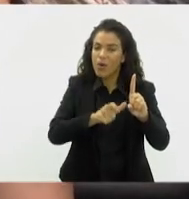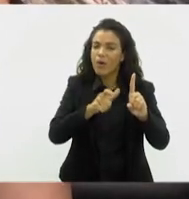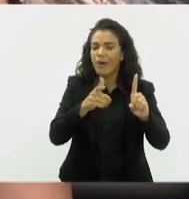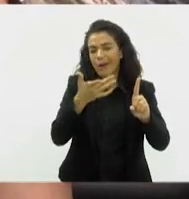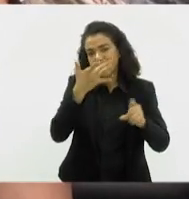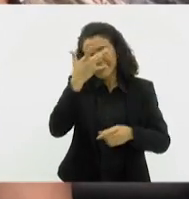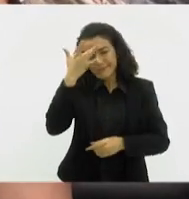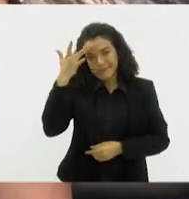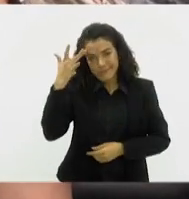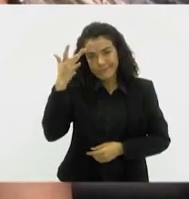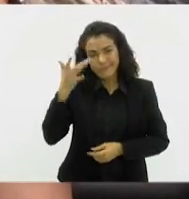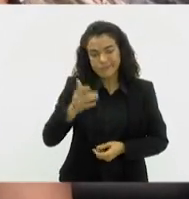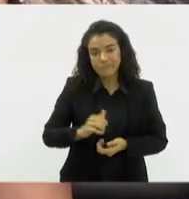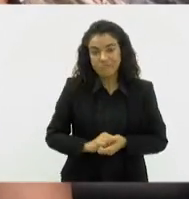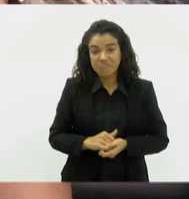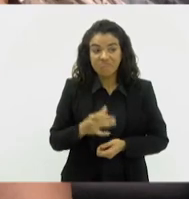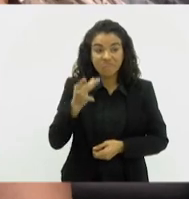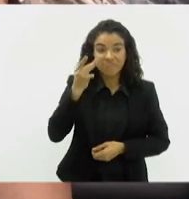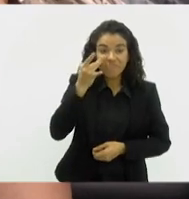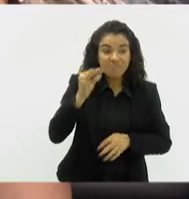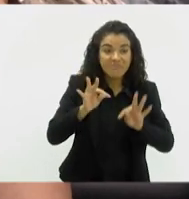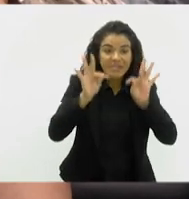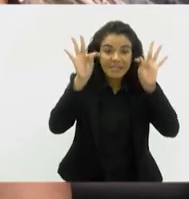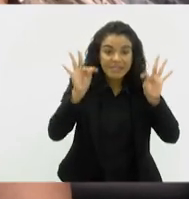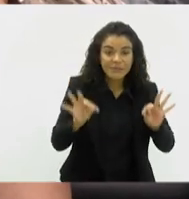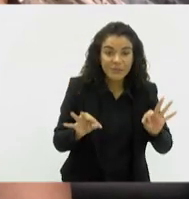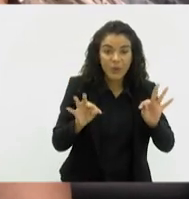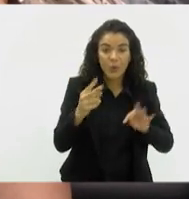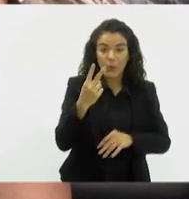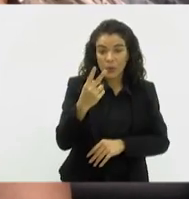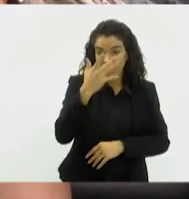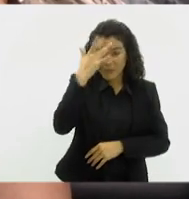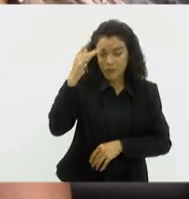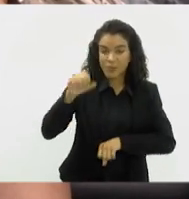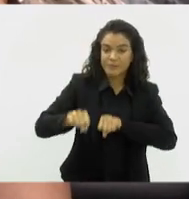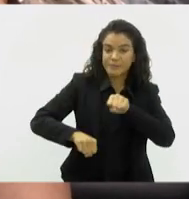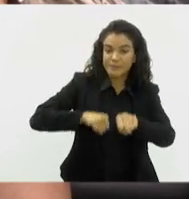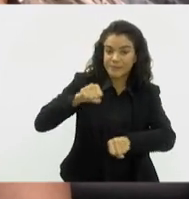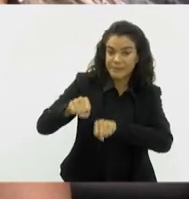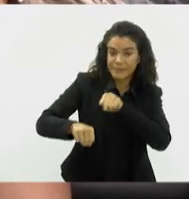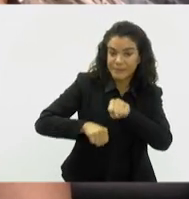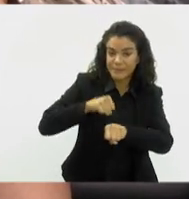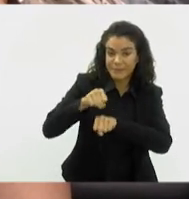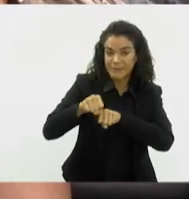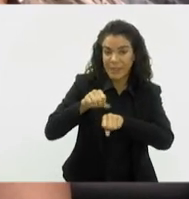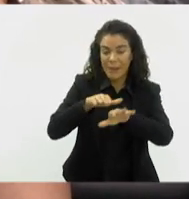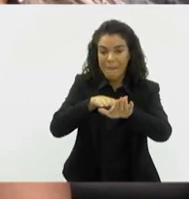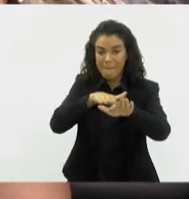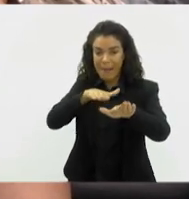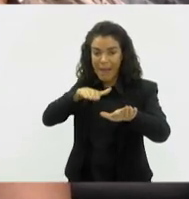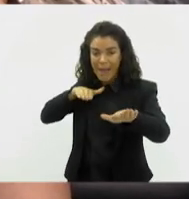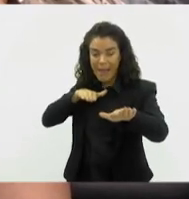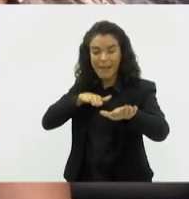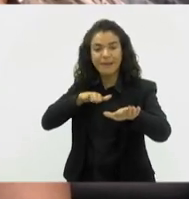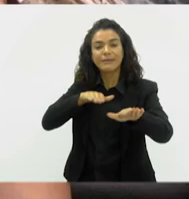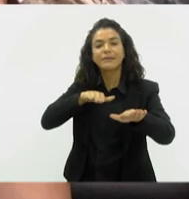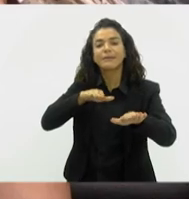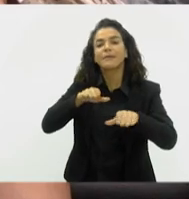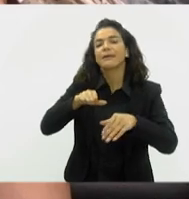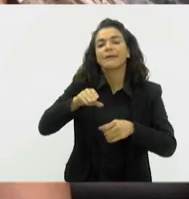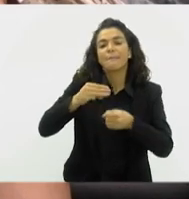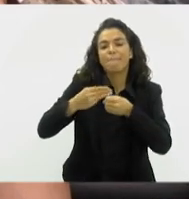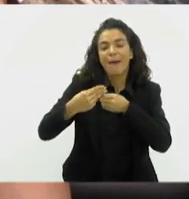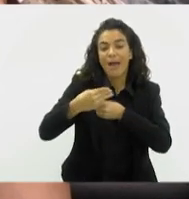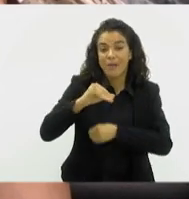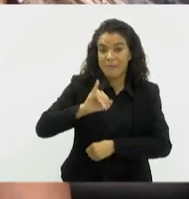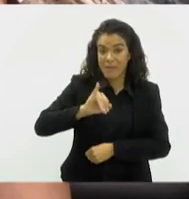disse, né, que presenciou dois elementos numa bicicleta, em meio ao trânsito parado de Ipanema, e ele